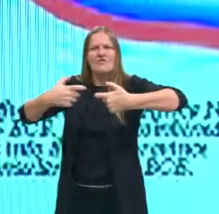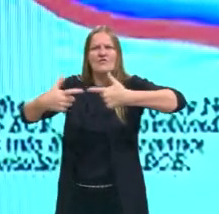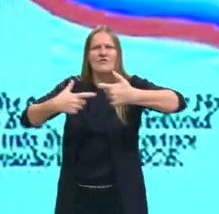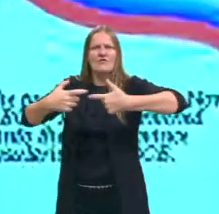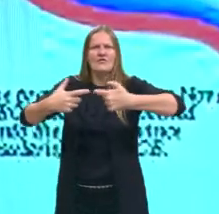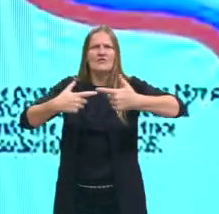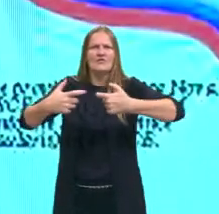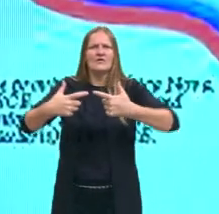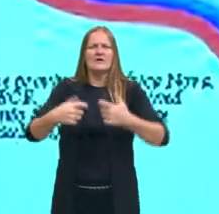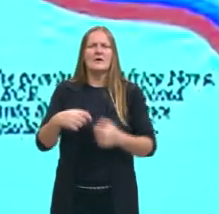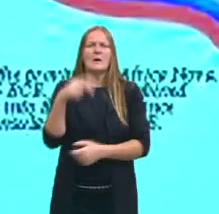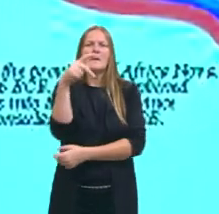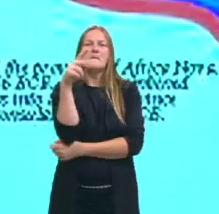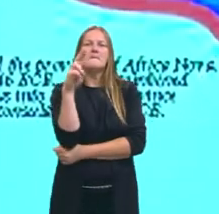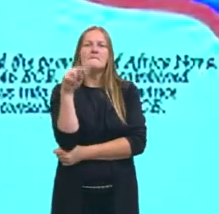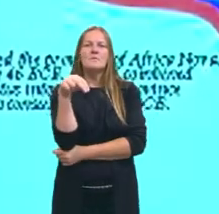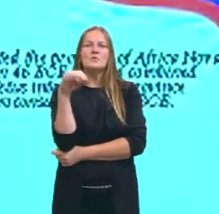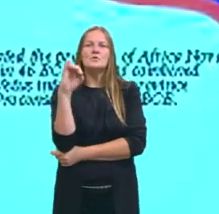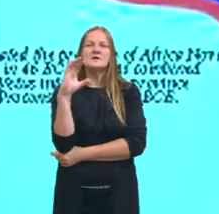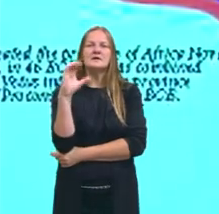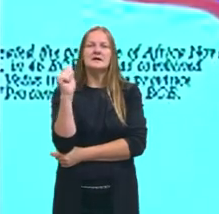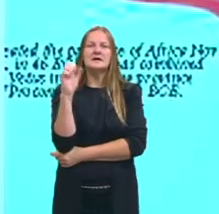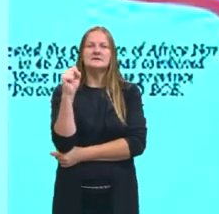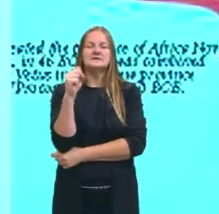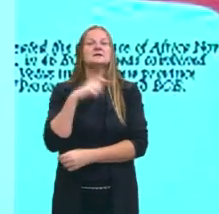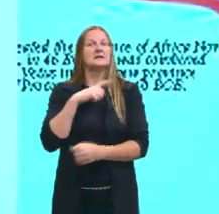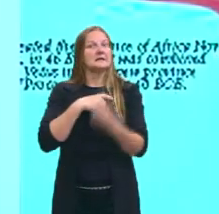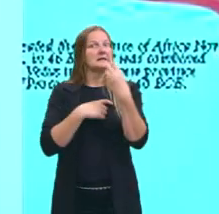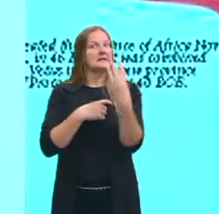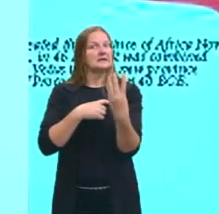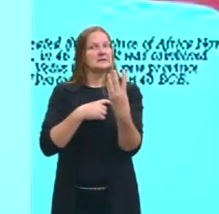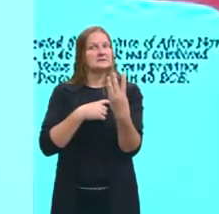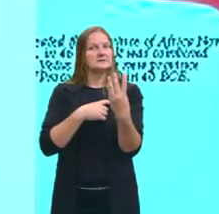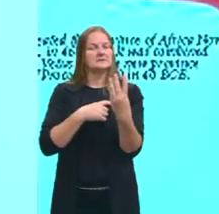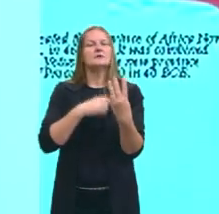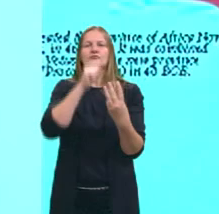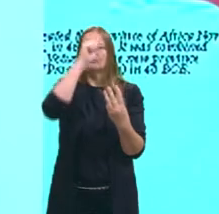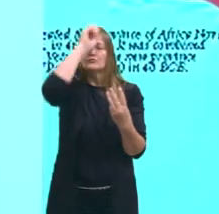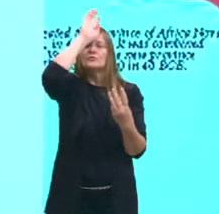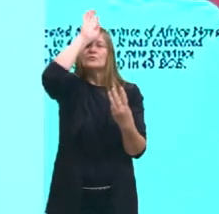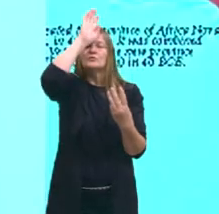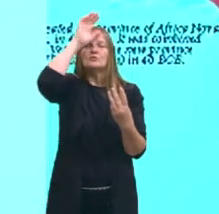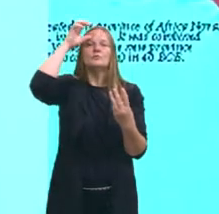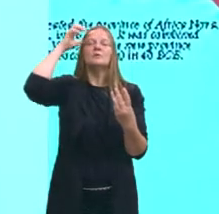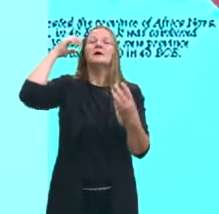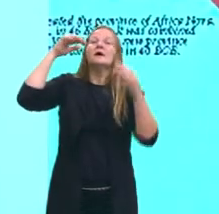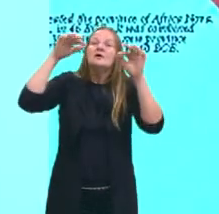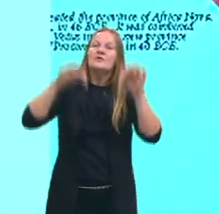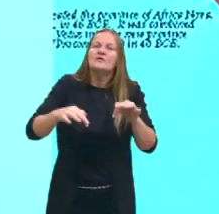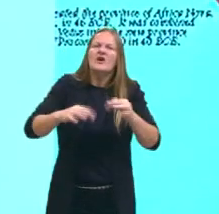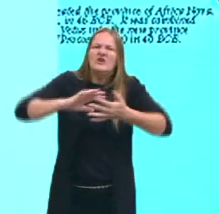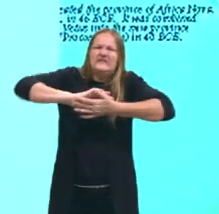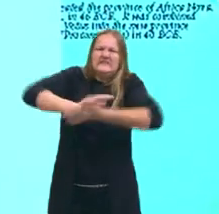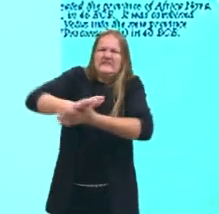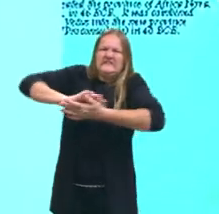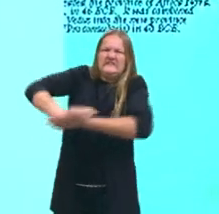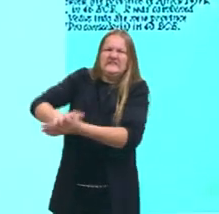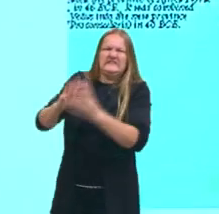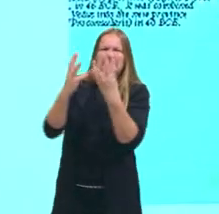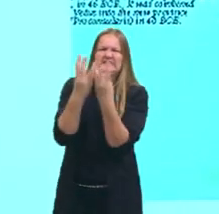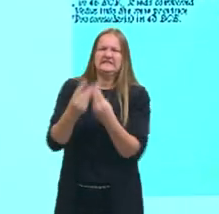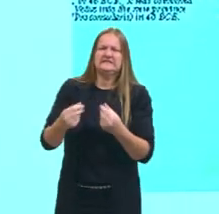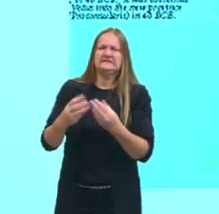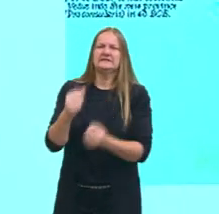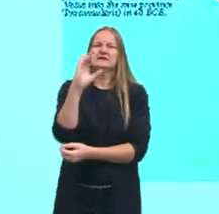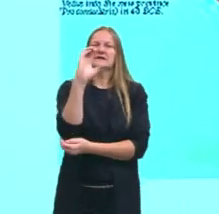Guerras Púnicas vão ter três Guerras Púnicas e Roma ao fim vai destruir completamente a